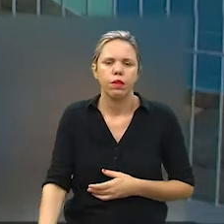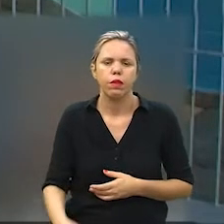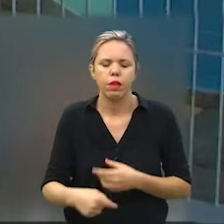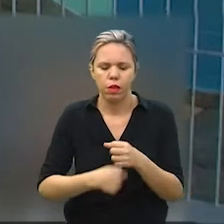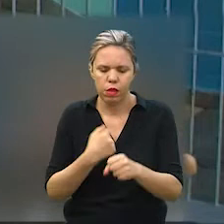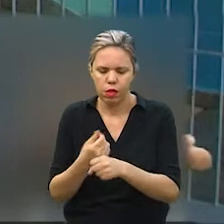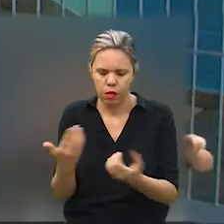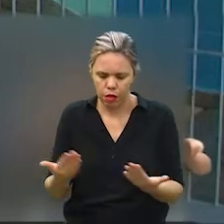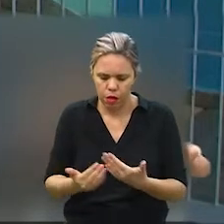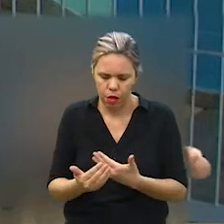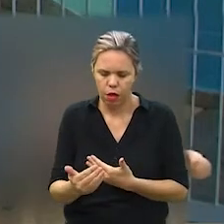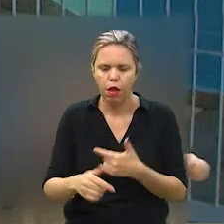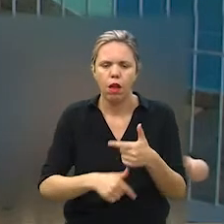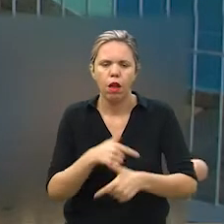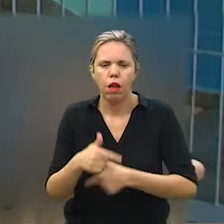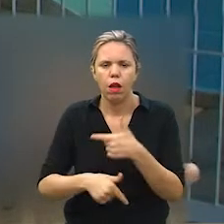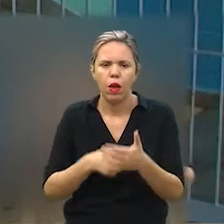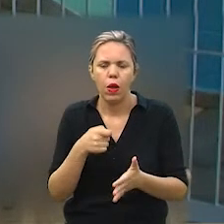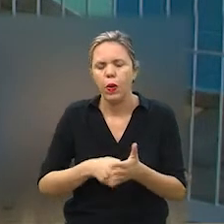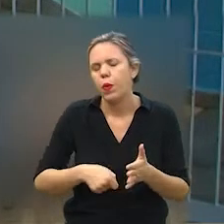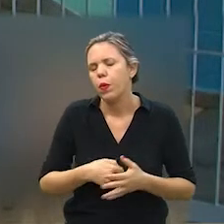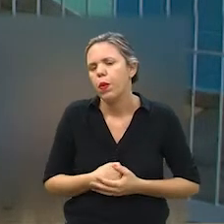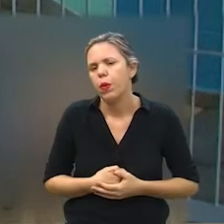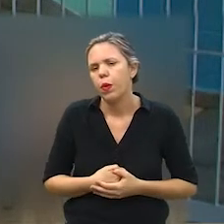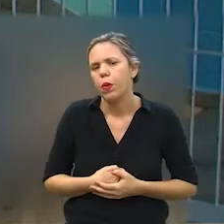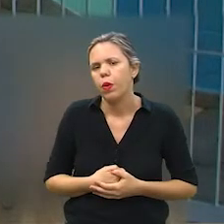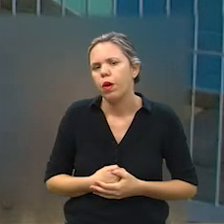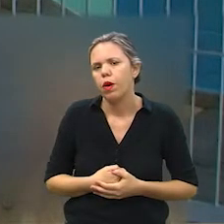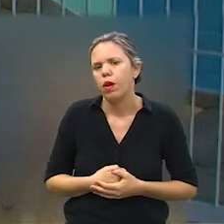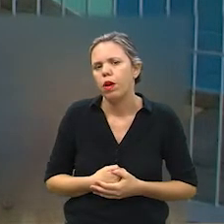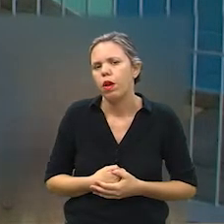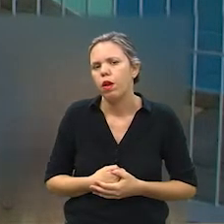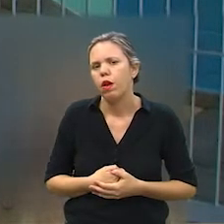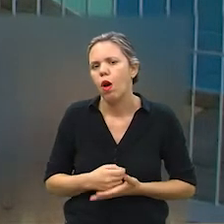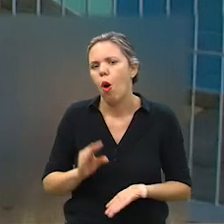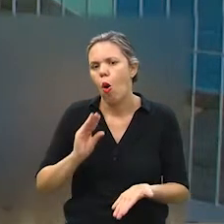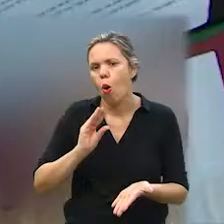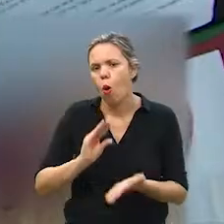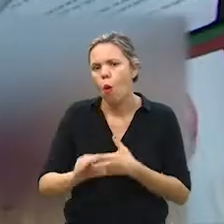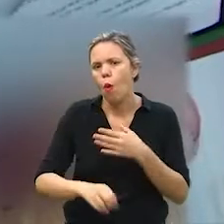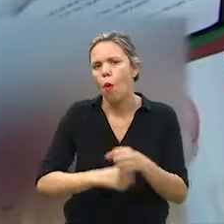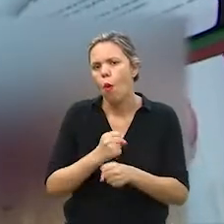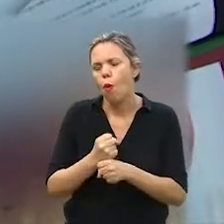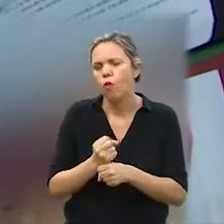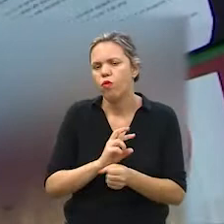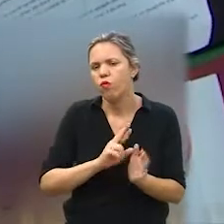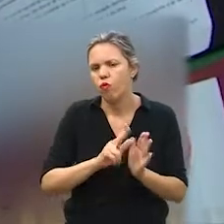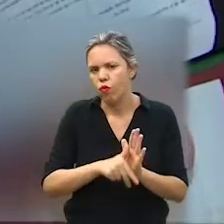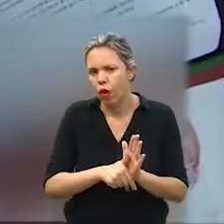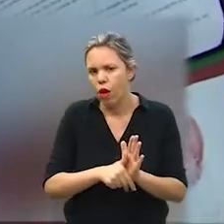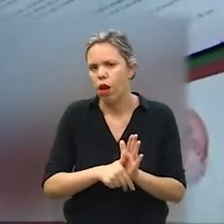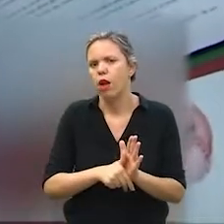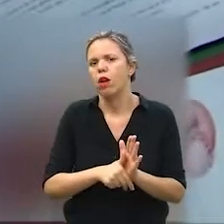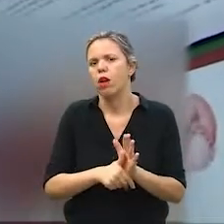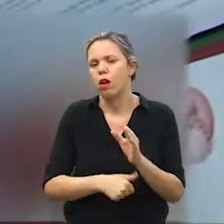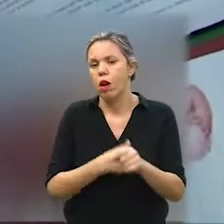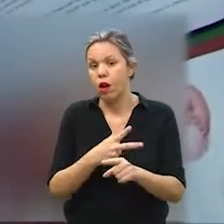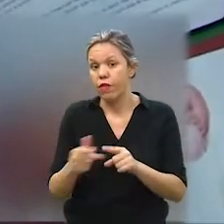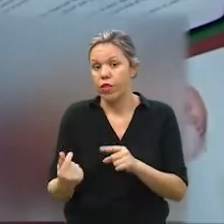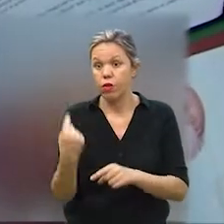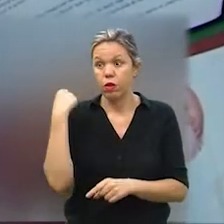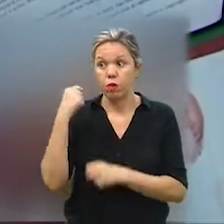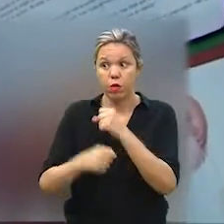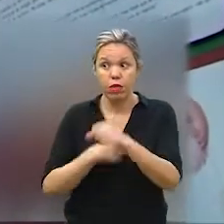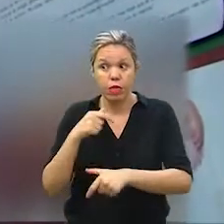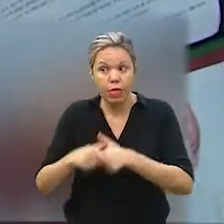ano, nós ainda vamos trabalhar em cima do plurianual. O plurianual, ele venceu o ano passado, e nós